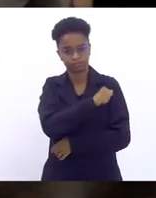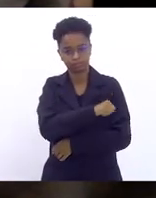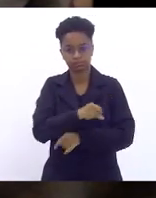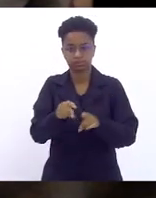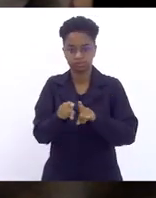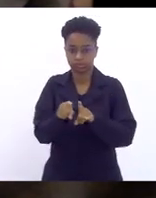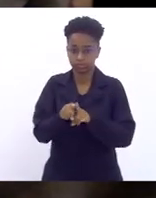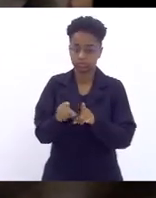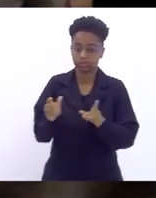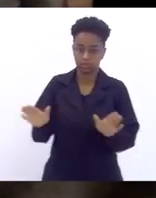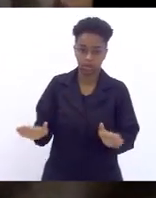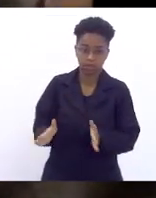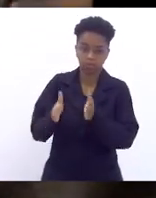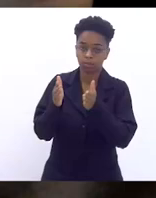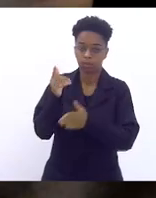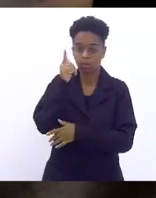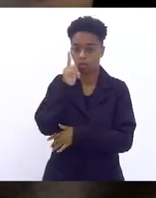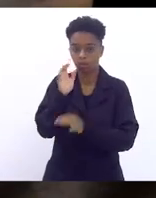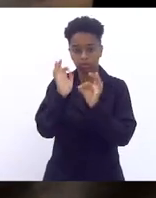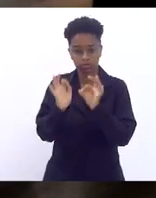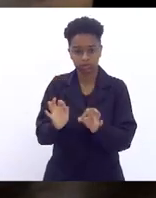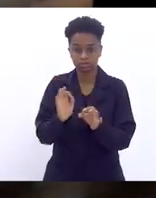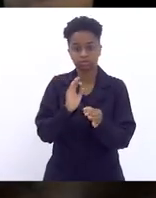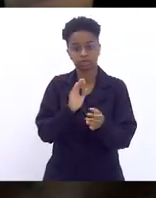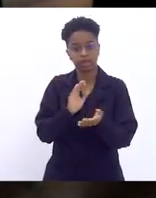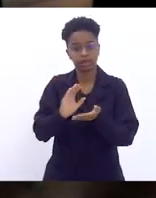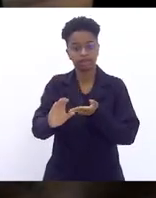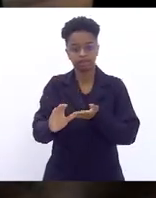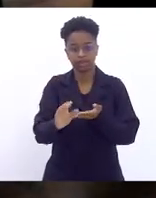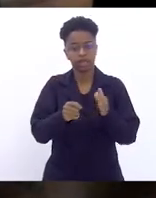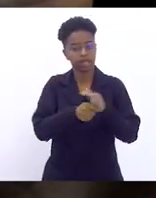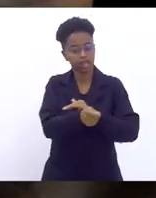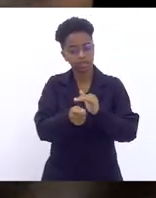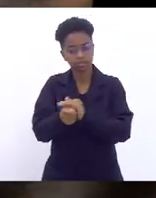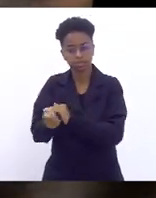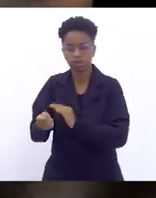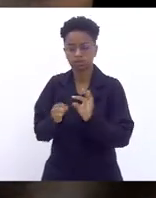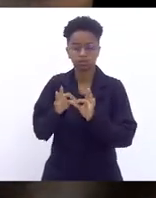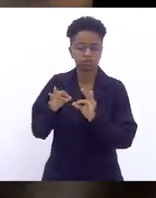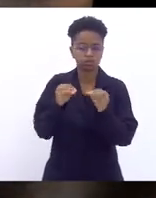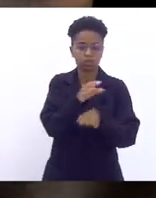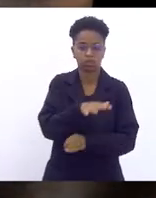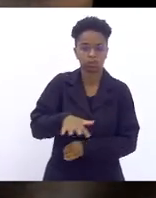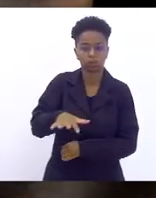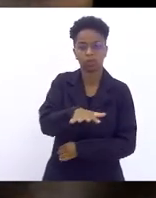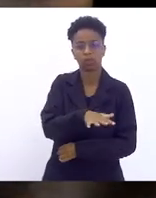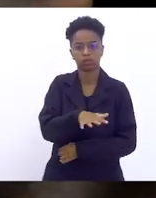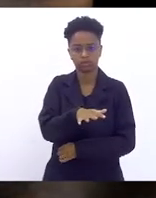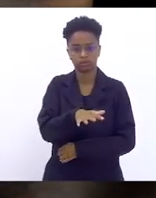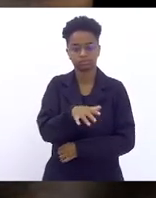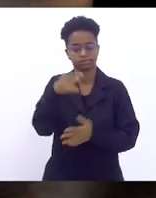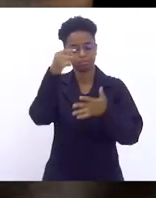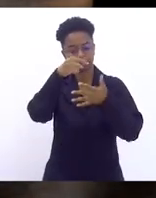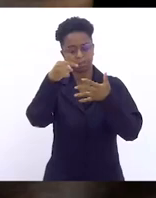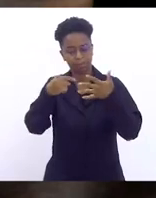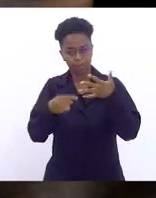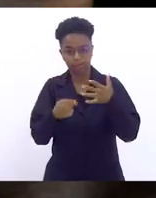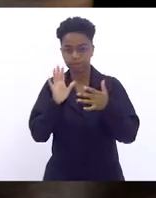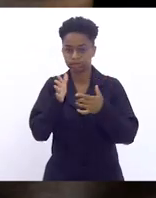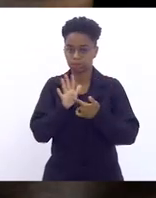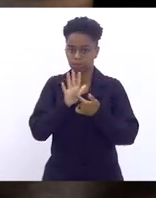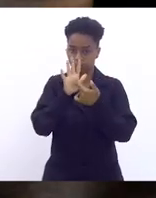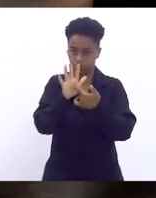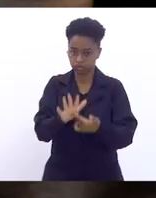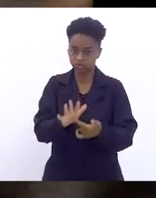proporcionar justamente grandes investimentos em todas as áreas desses complexos foram consolidados